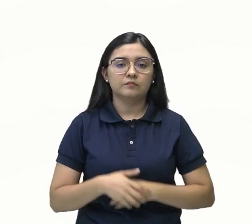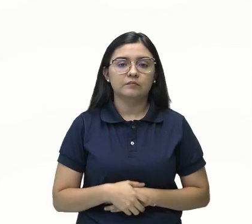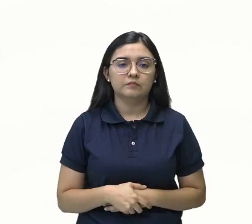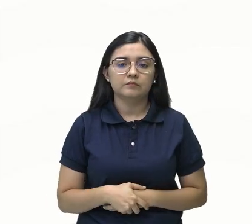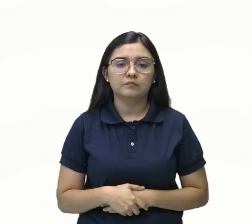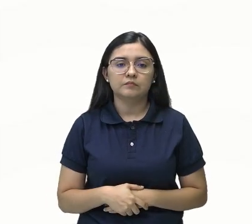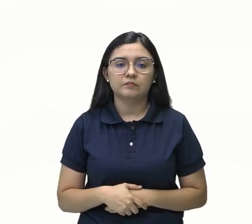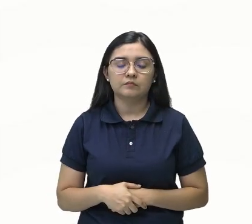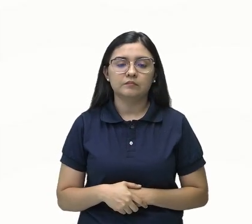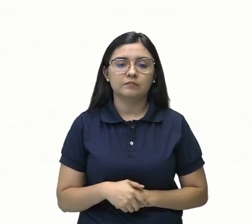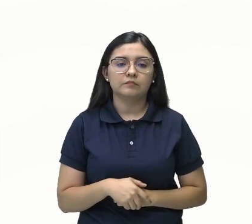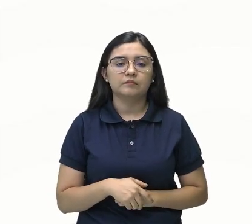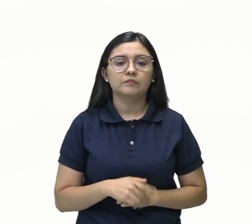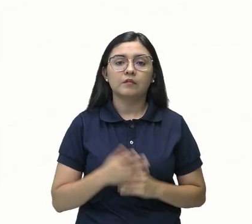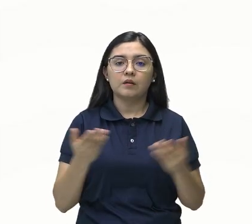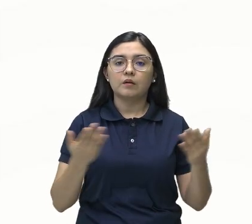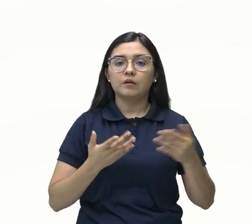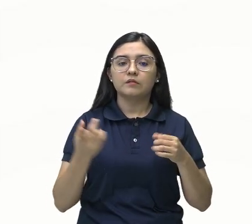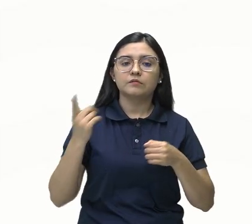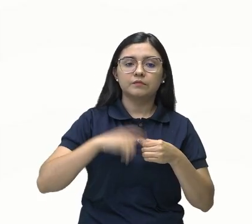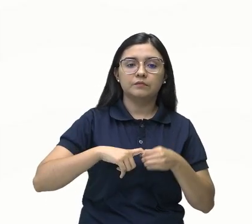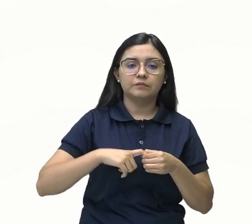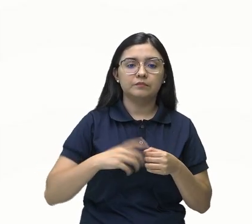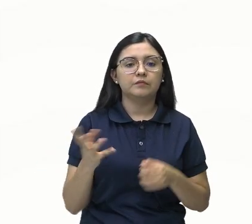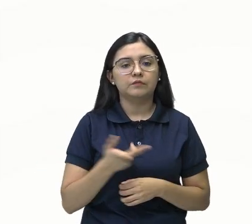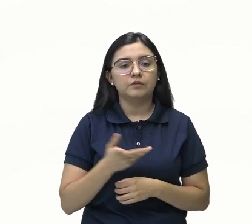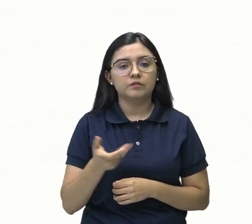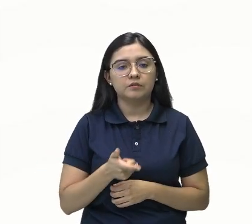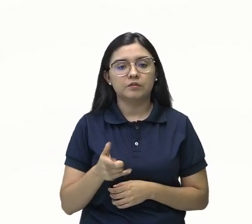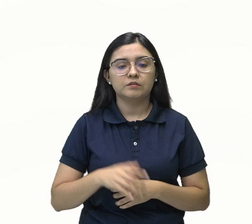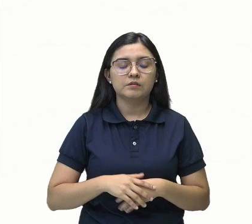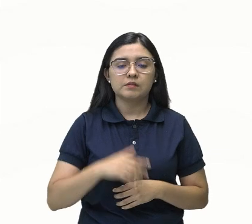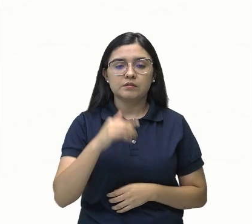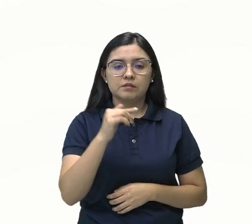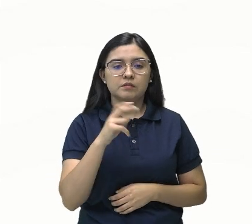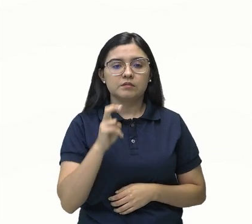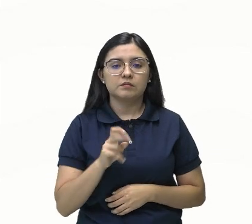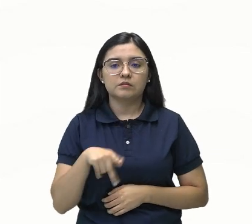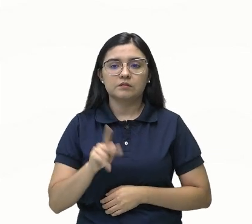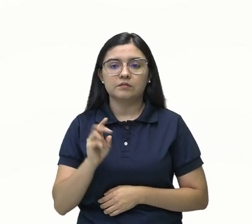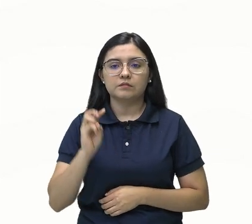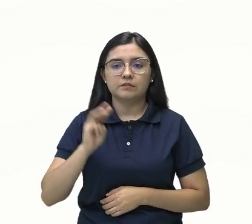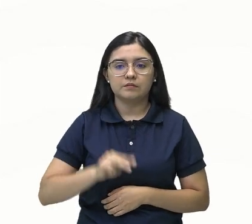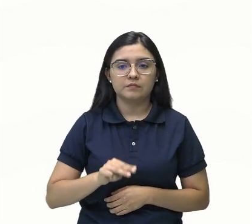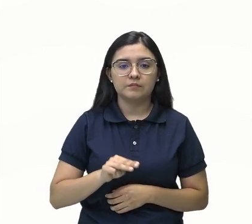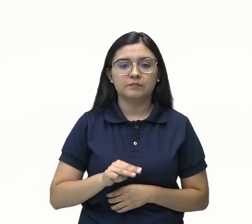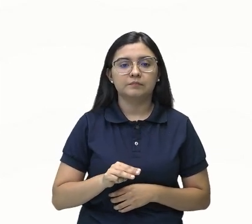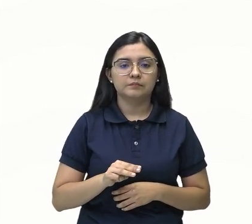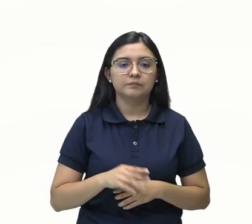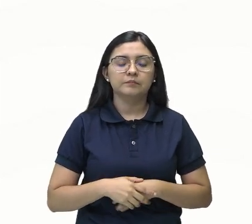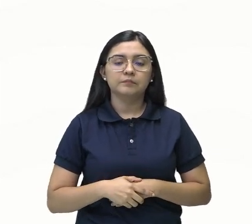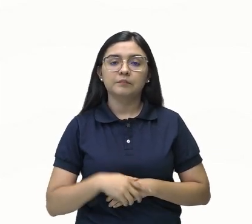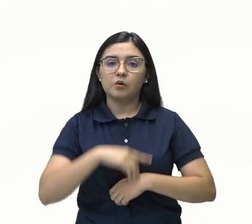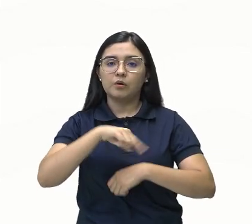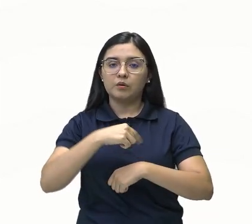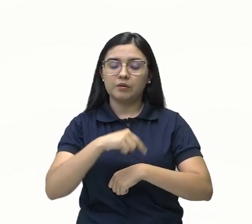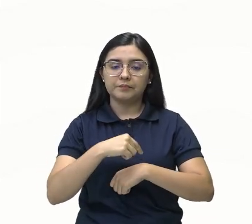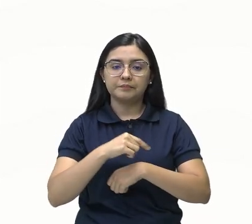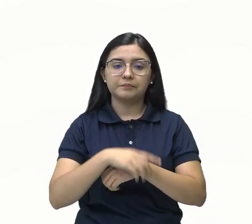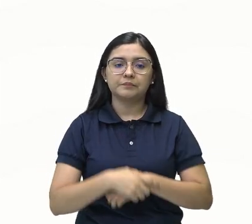né, faz uma viagem, a viagem de volta é feita a uma velocidade constante de 75 km por hora.